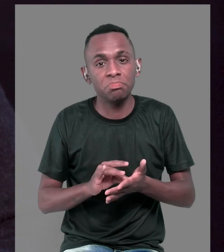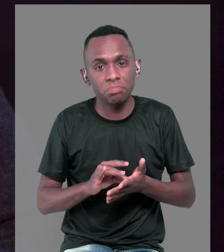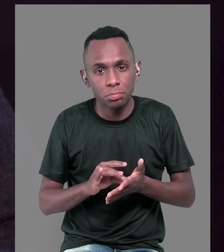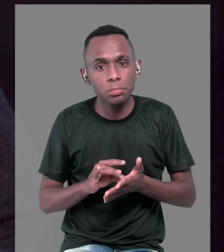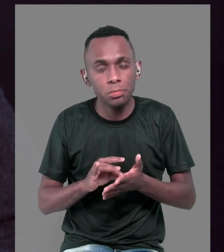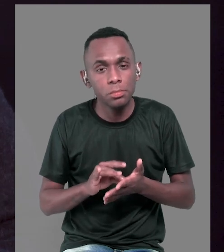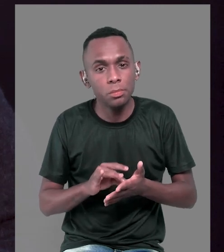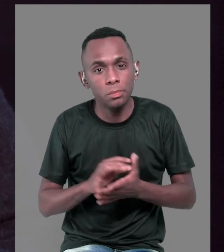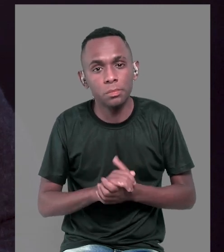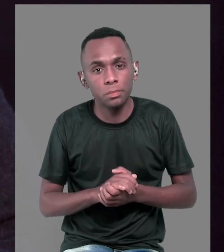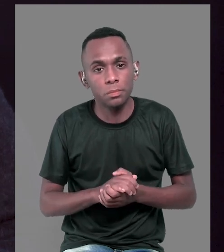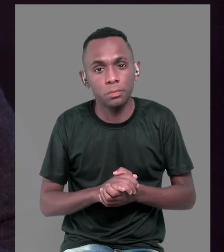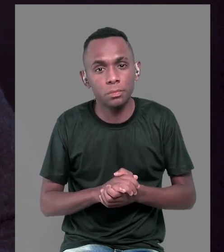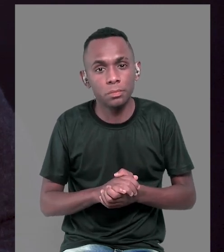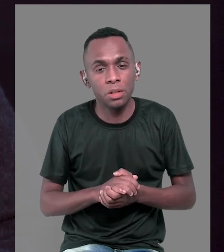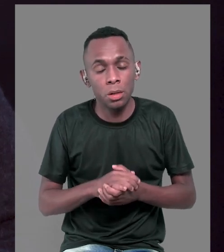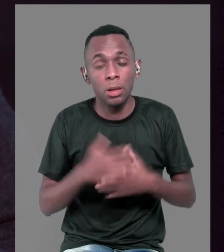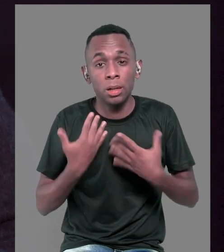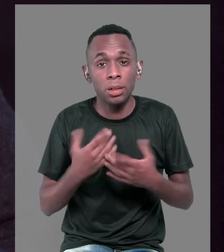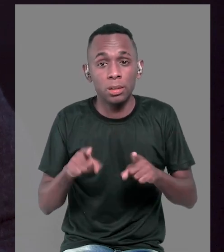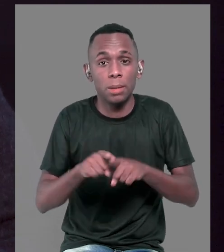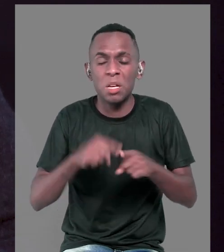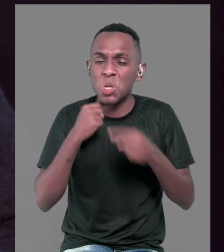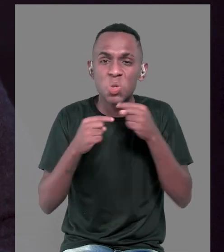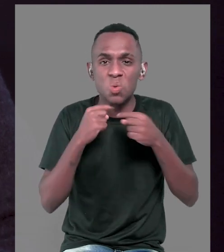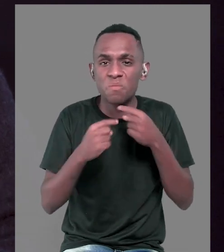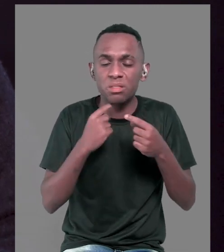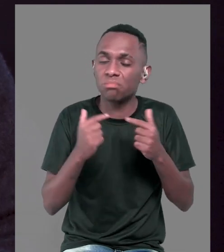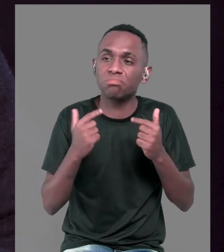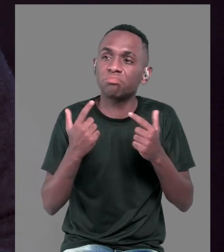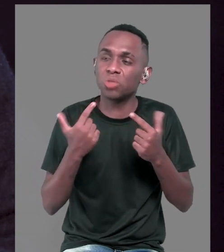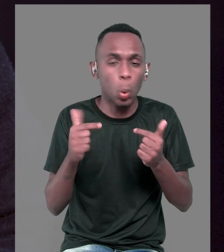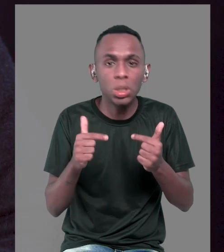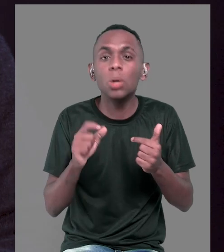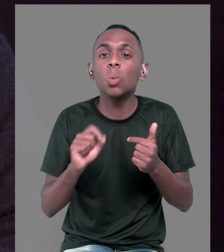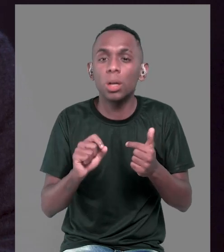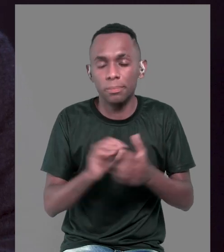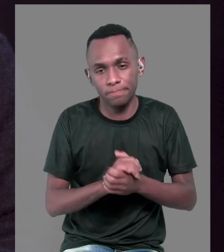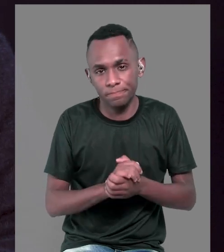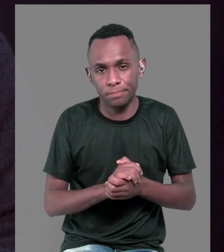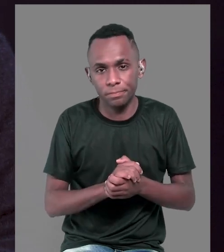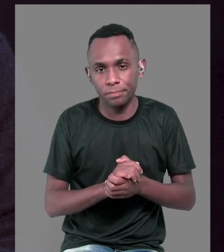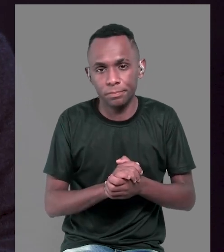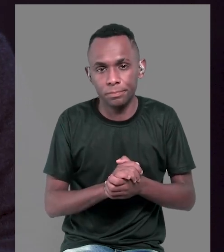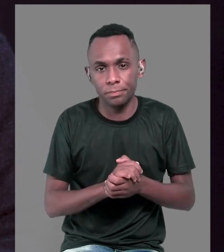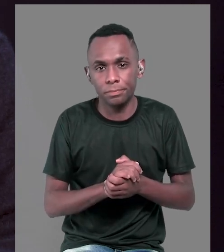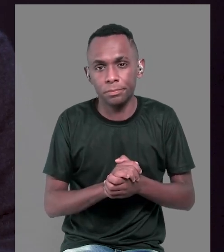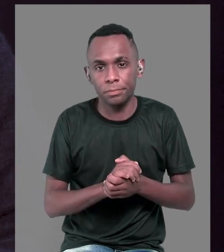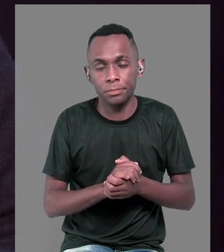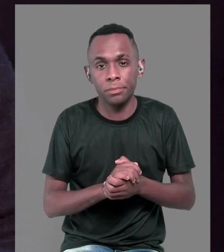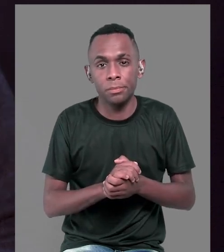e, sem dúvida, isso está diante dos nossos próximos anos